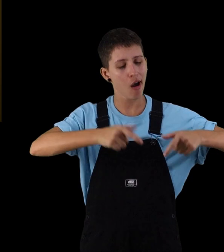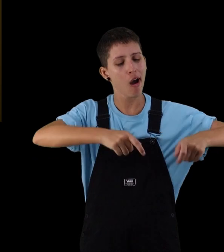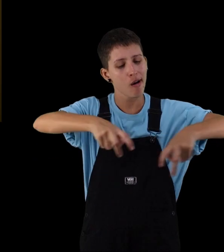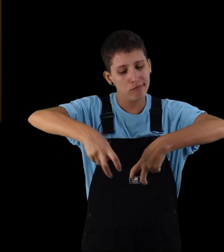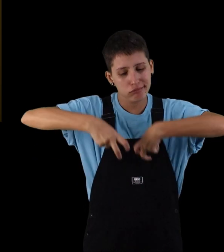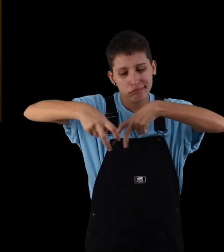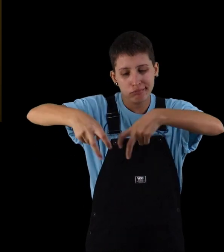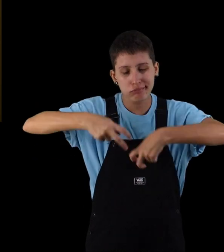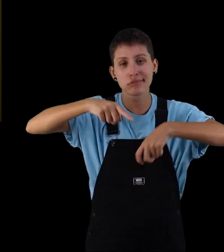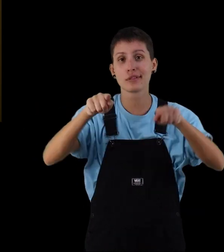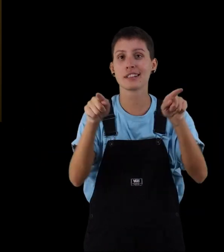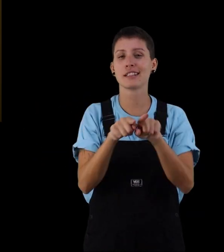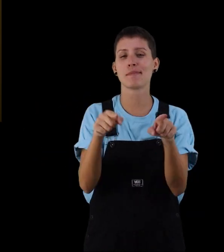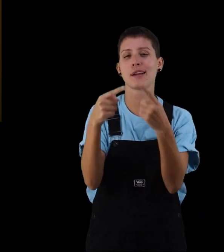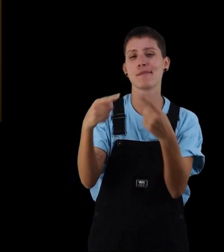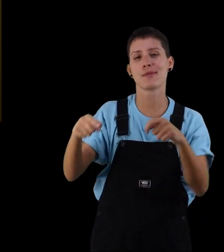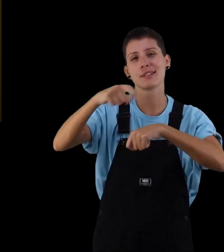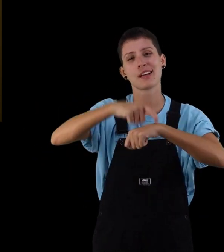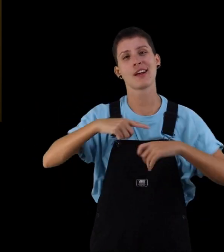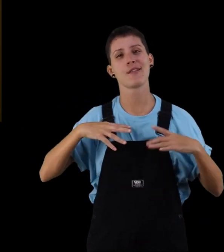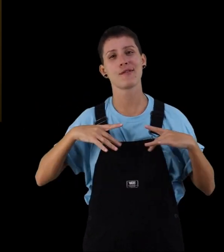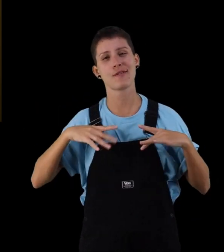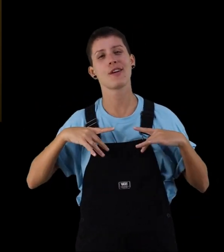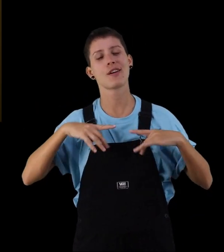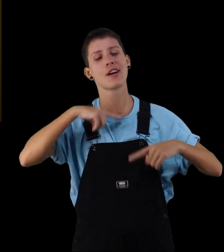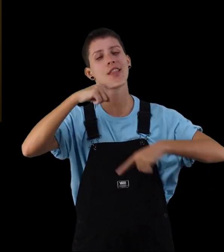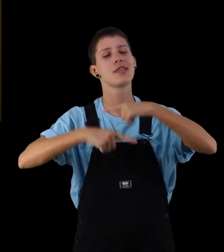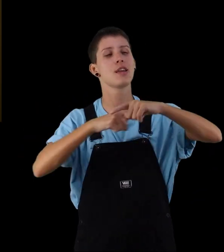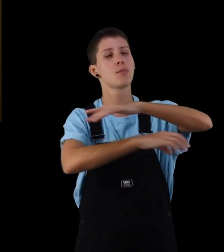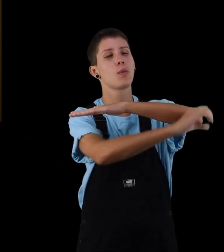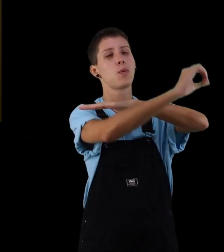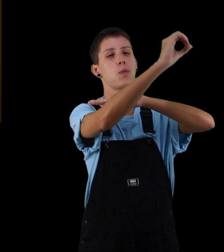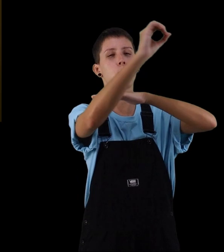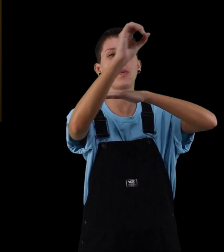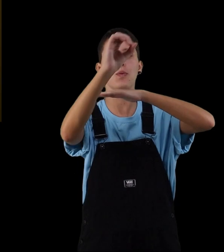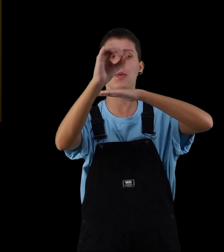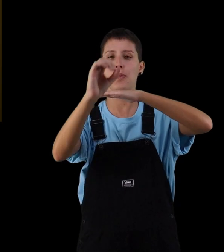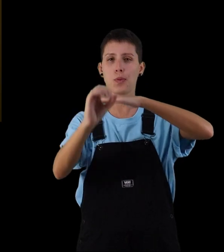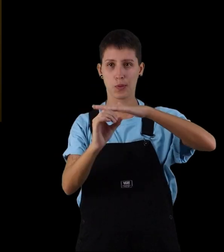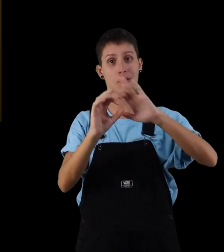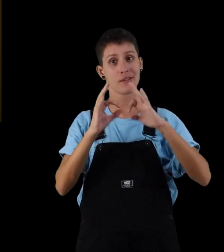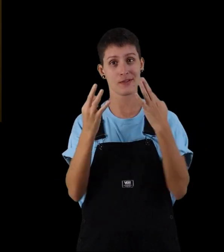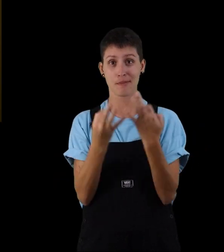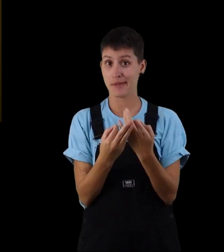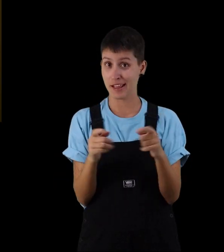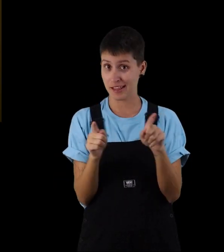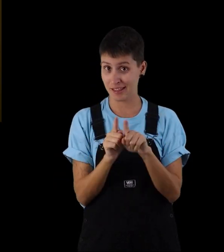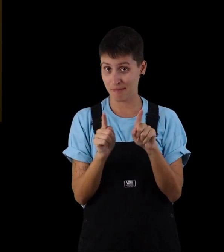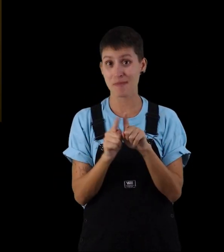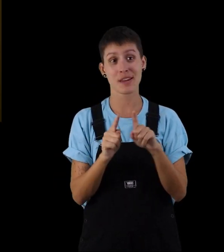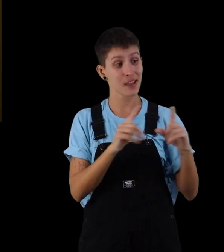dia e a música na folga, quando a noite caía, geralmente entre família. Quase